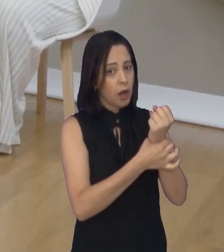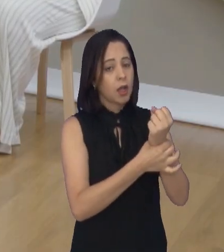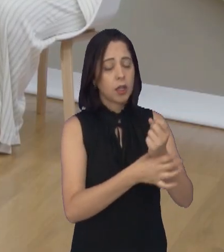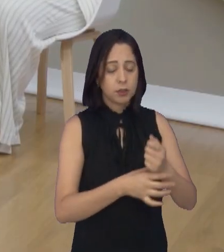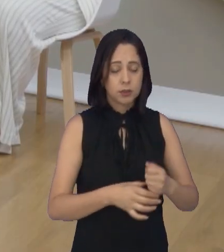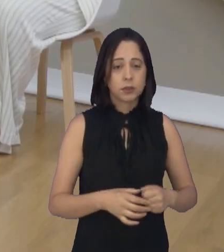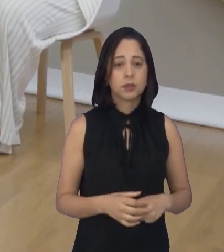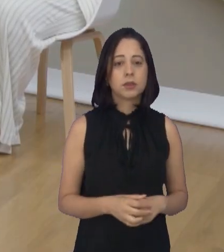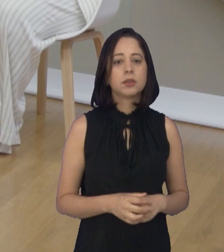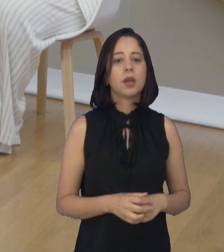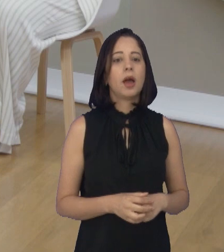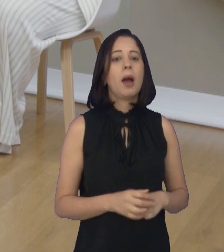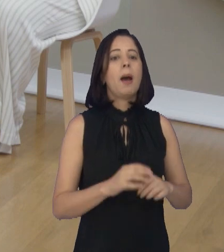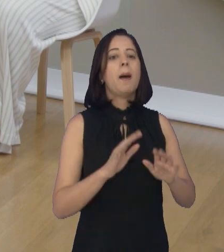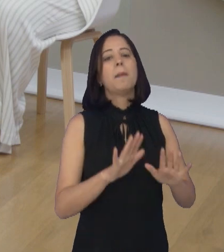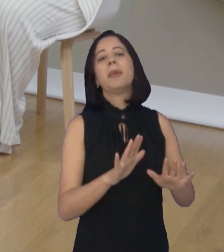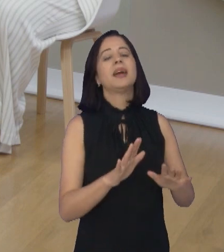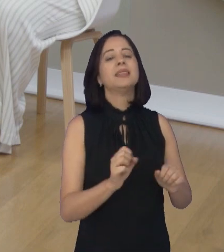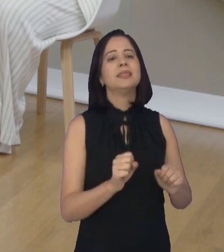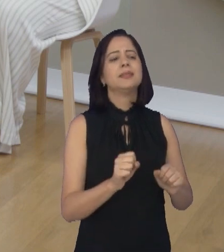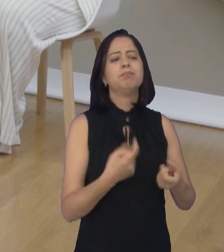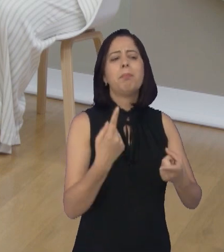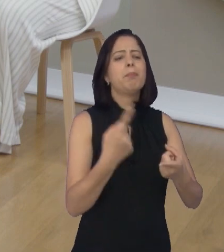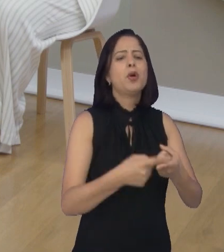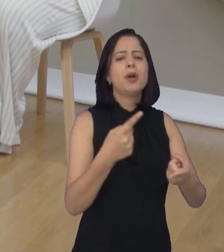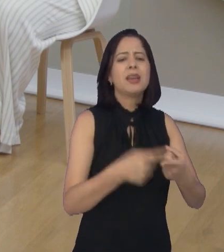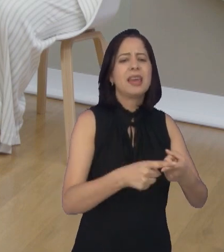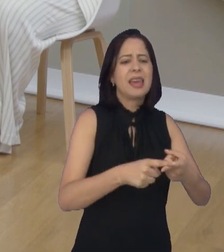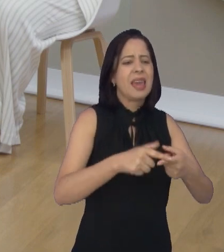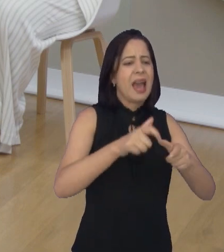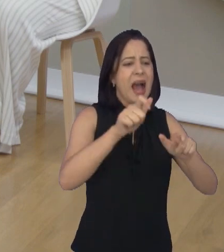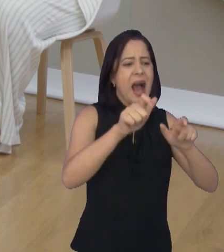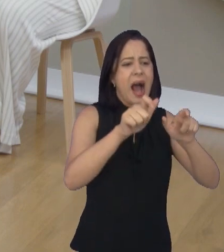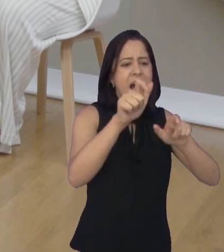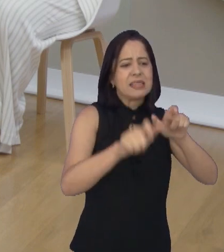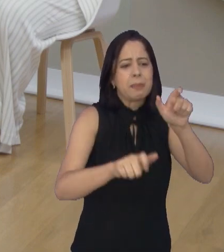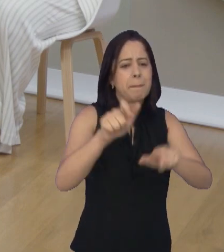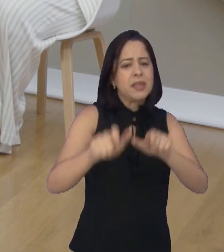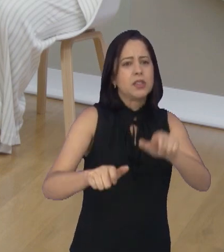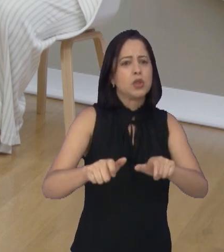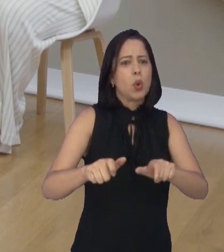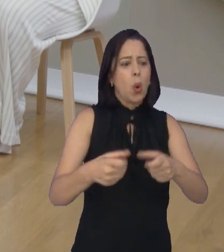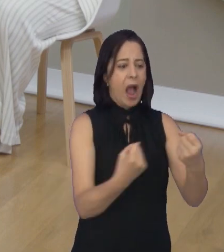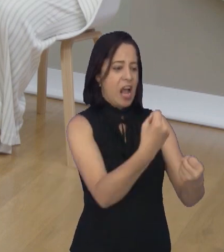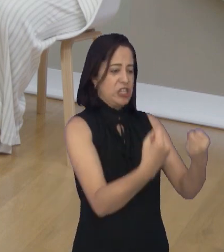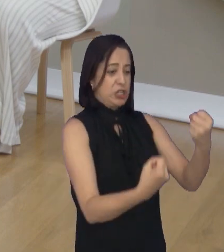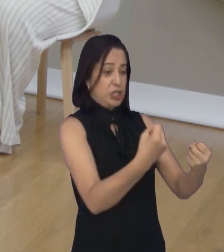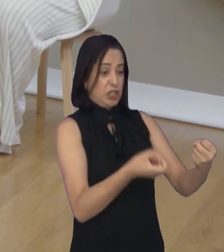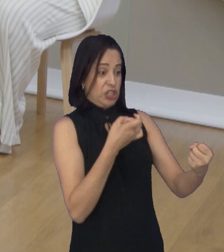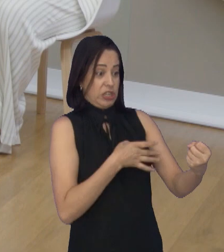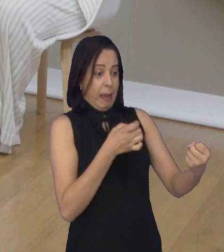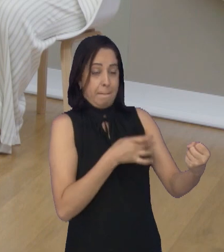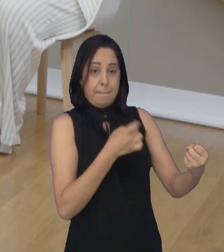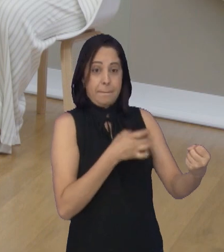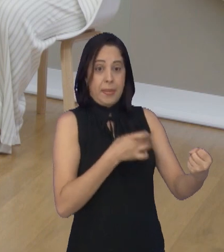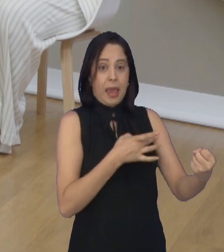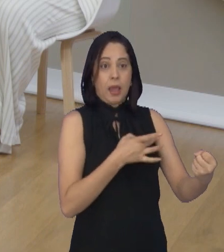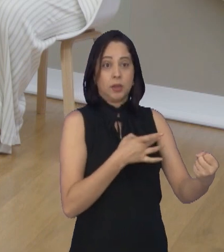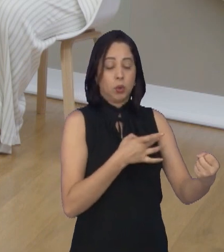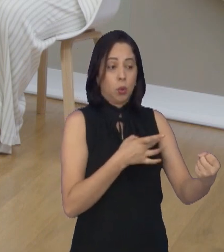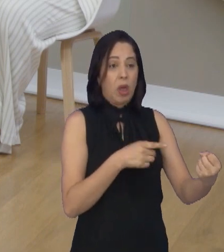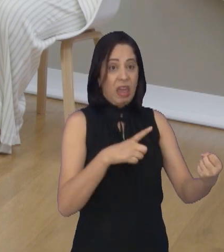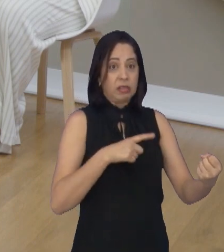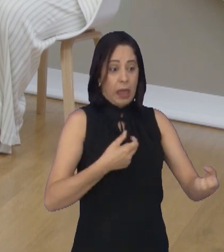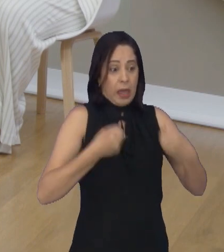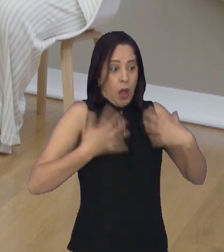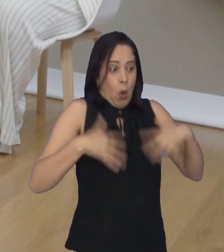certo, Marcela. E o que pode provocar esse medo da direção? De repente, a pessoa ficar até com fobia